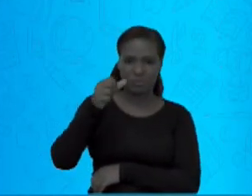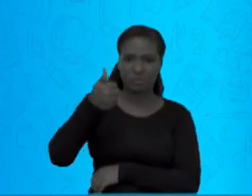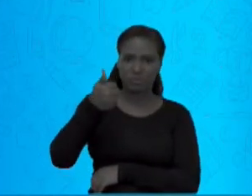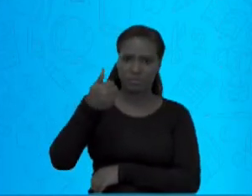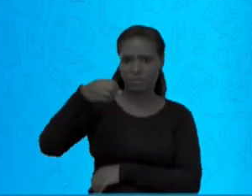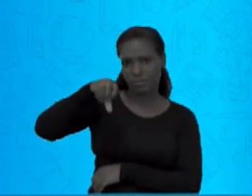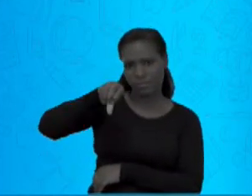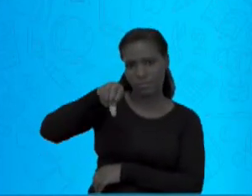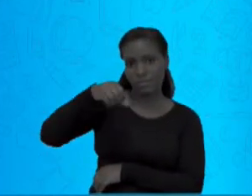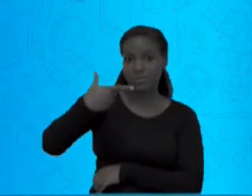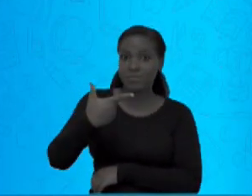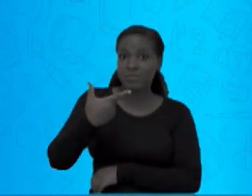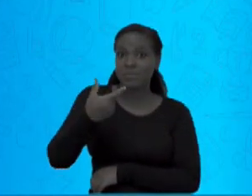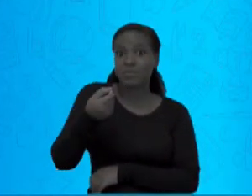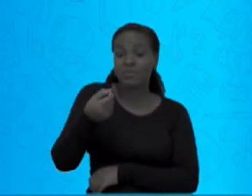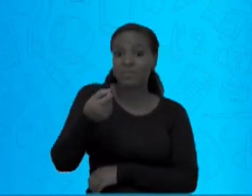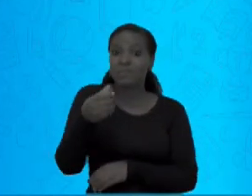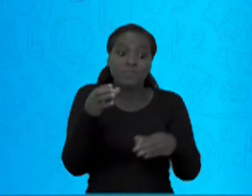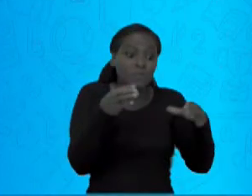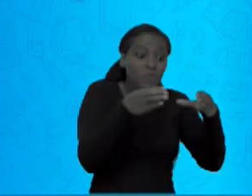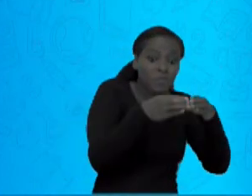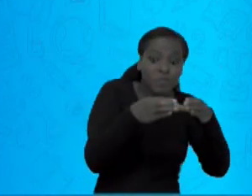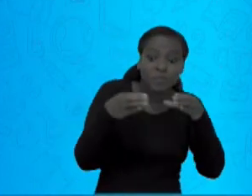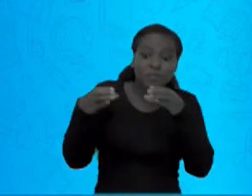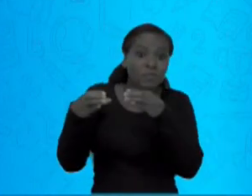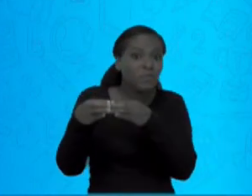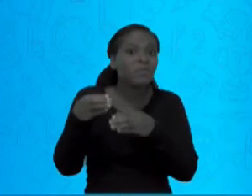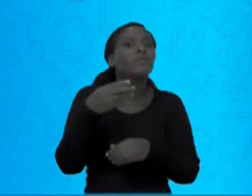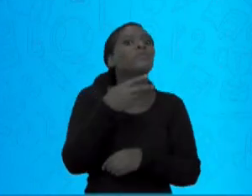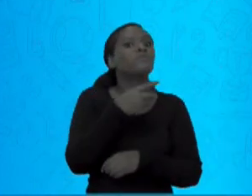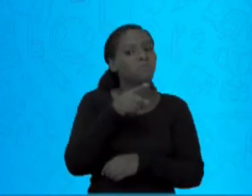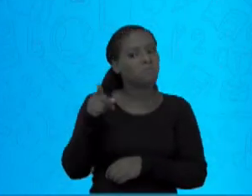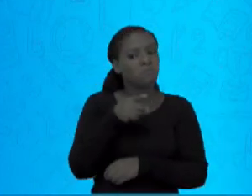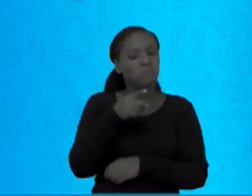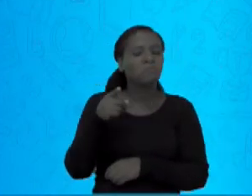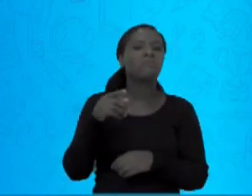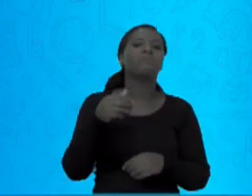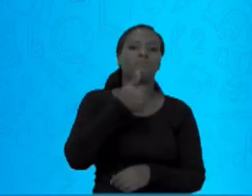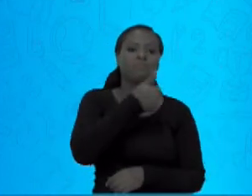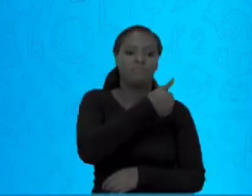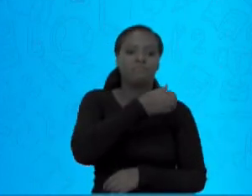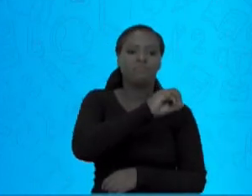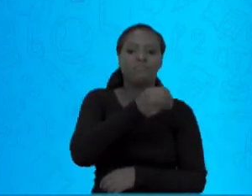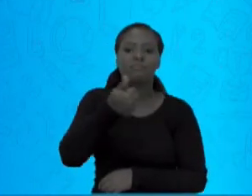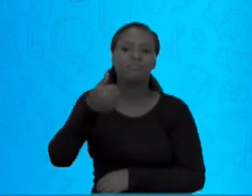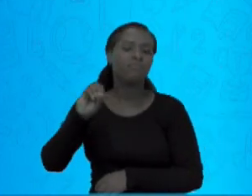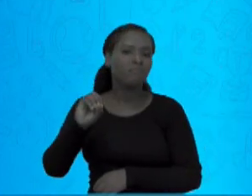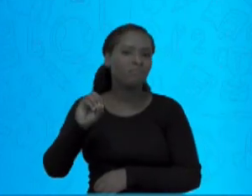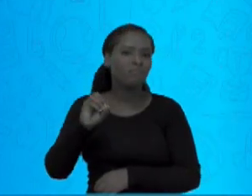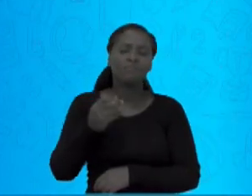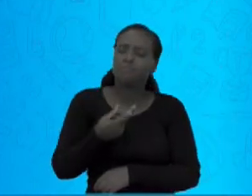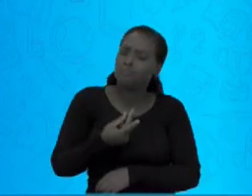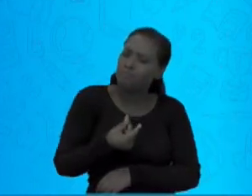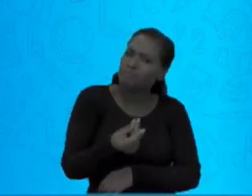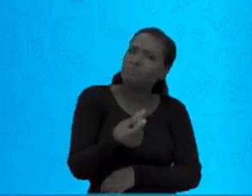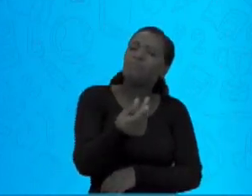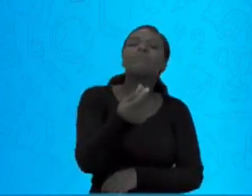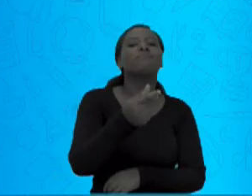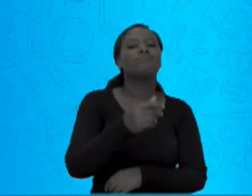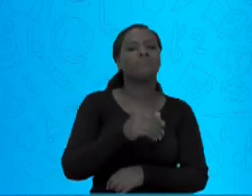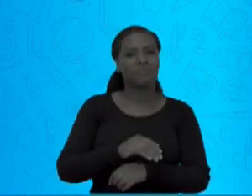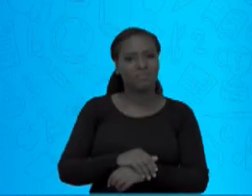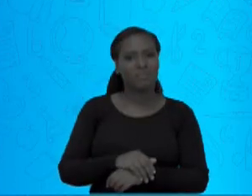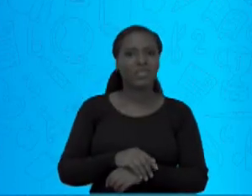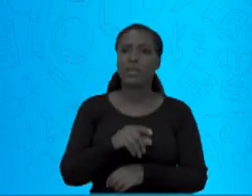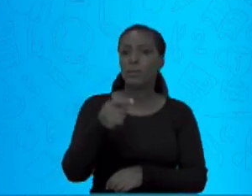18, 19, 20. Outro grupo com 10. Então, assim por diante, tá?